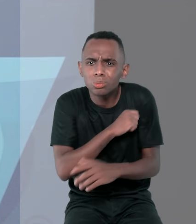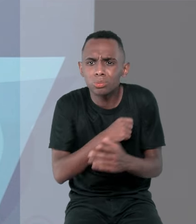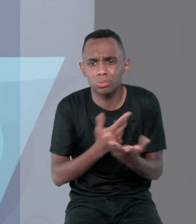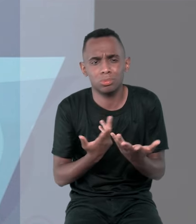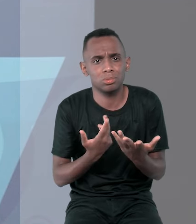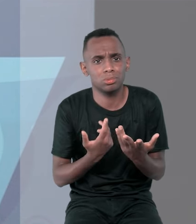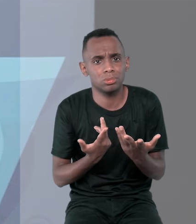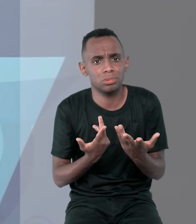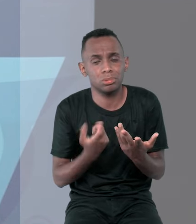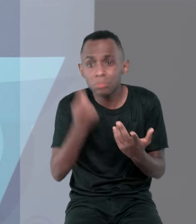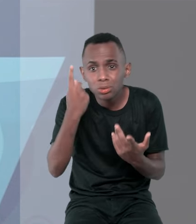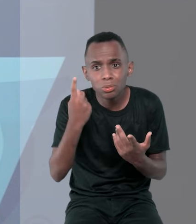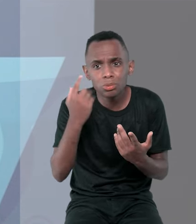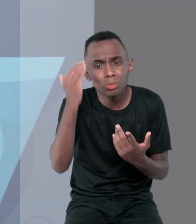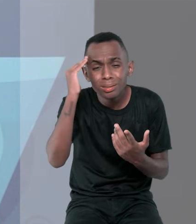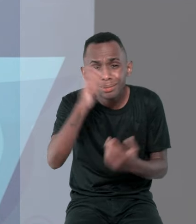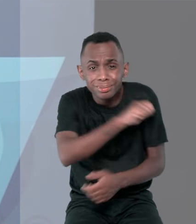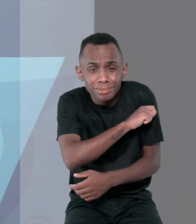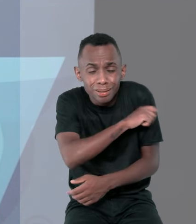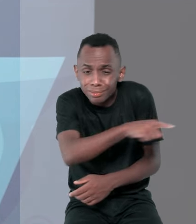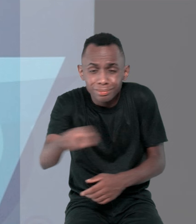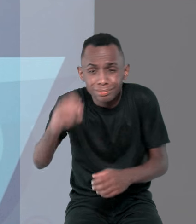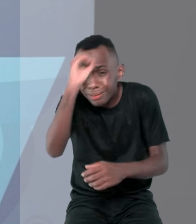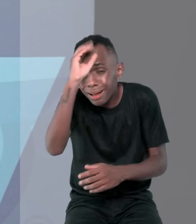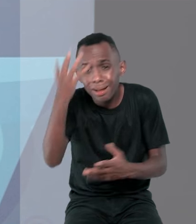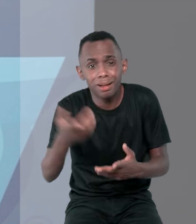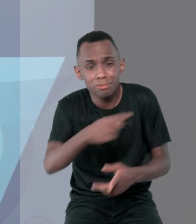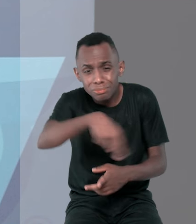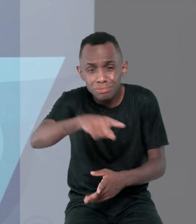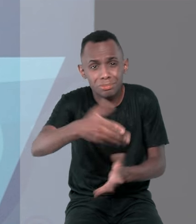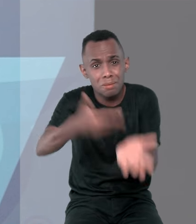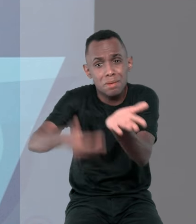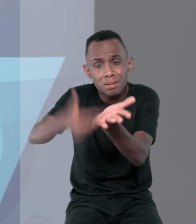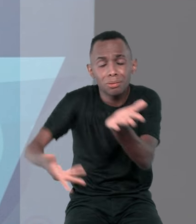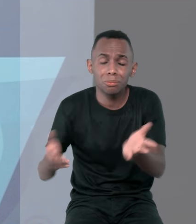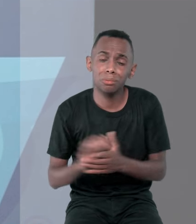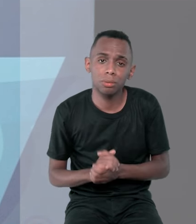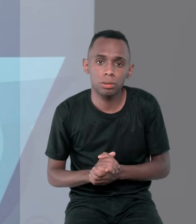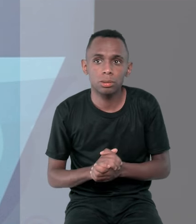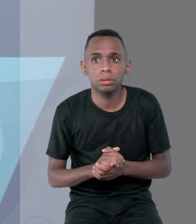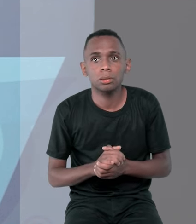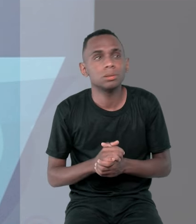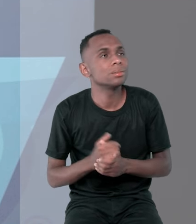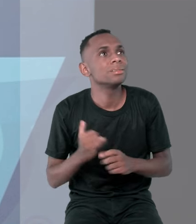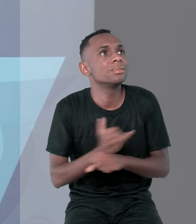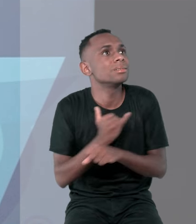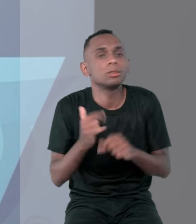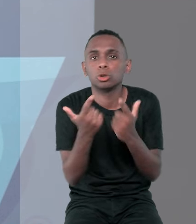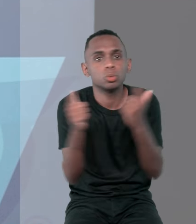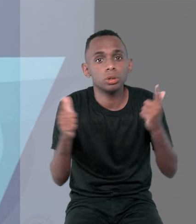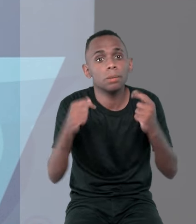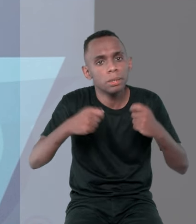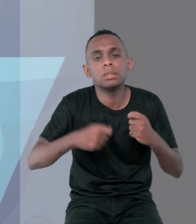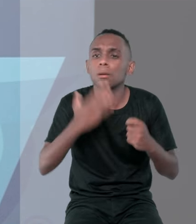eles, os que não entendem nada, os perdedores. Você não tinha alternativa, tinha